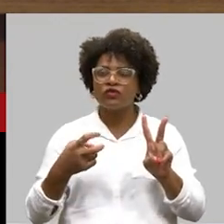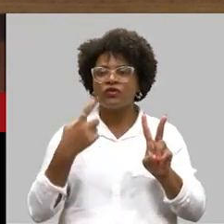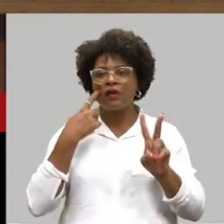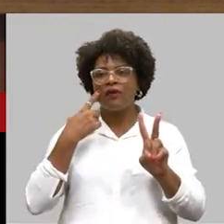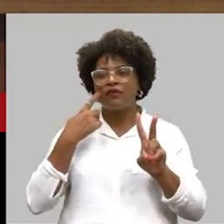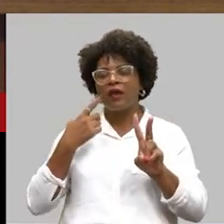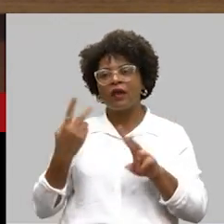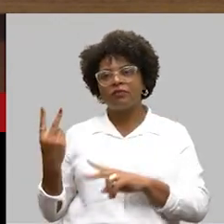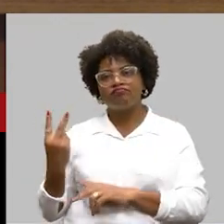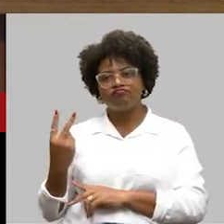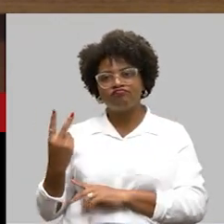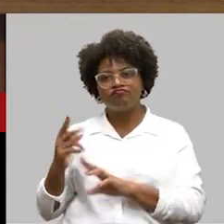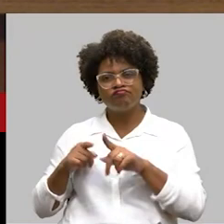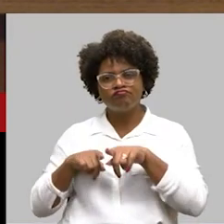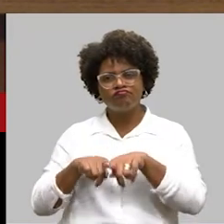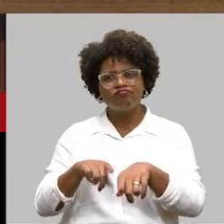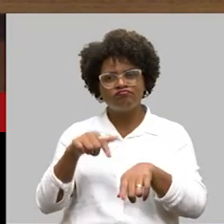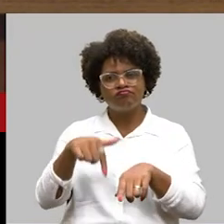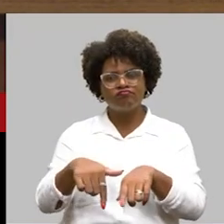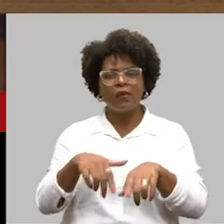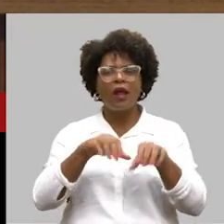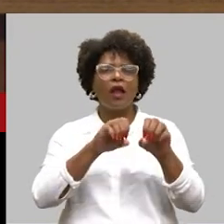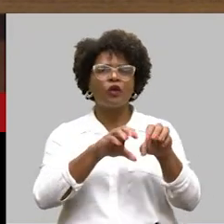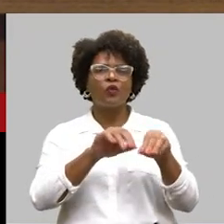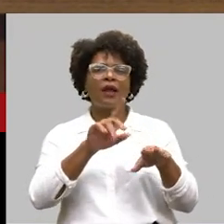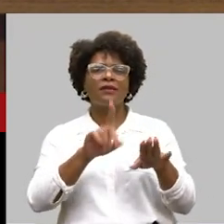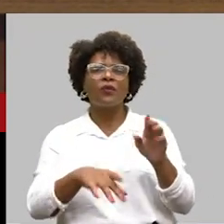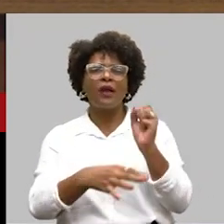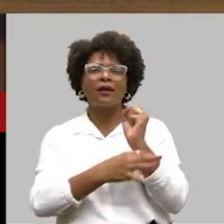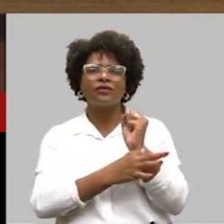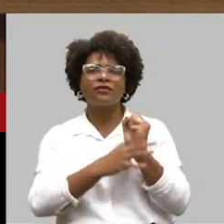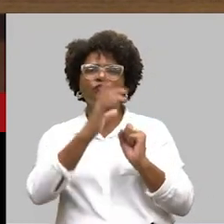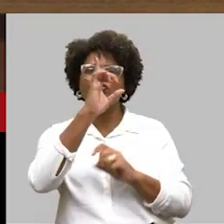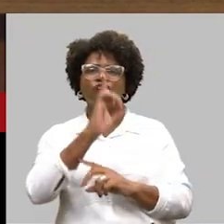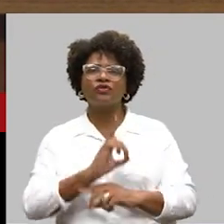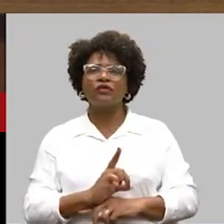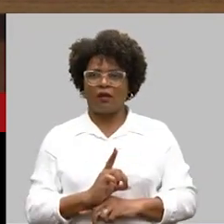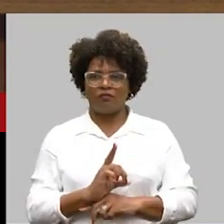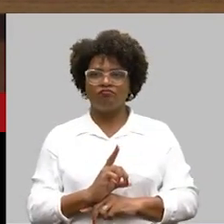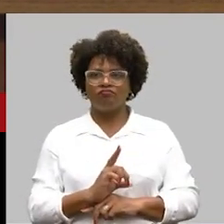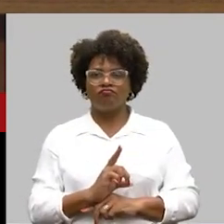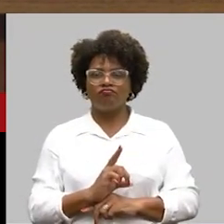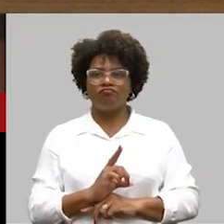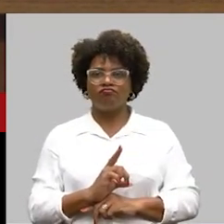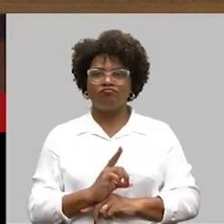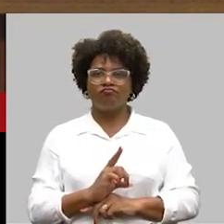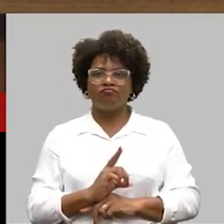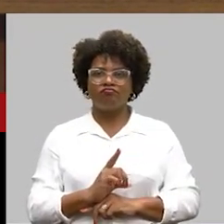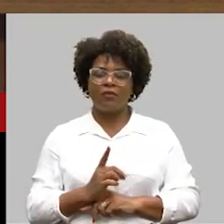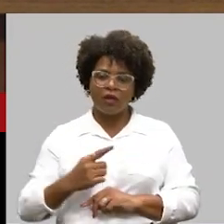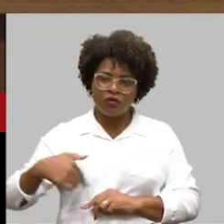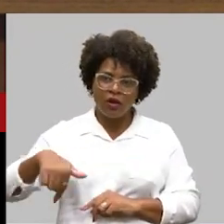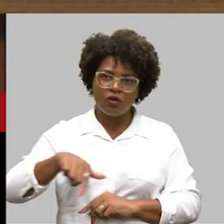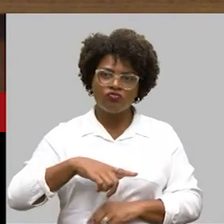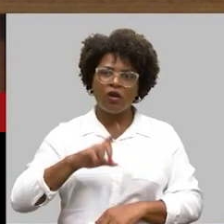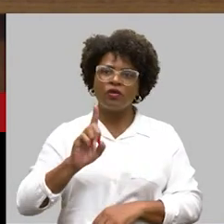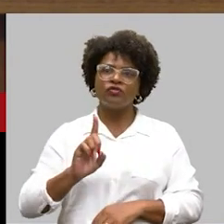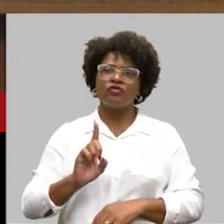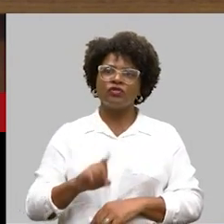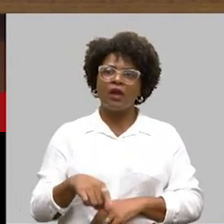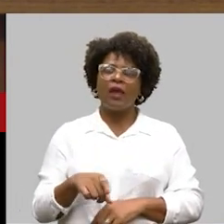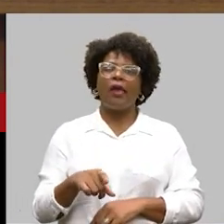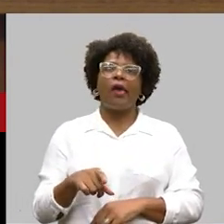falando educação ela é garantir o direito da gente né ainda mais a gente que vem desse espaço mesmo de de